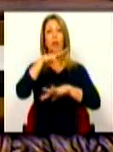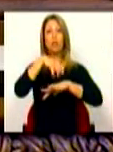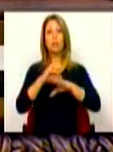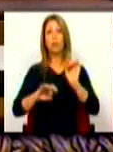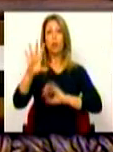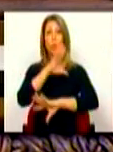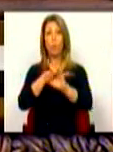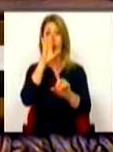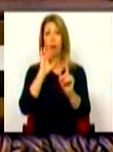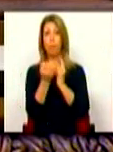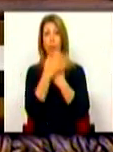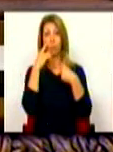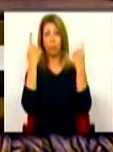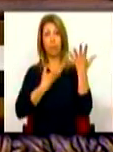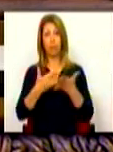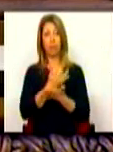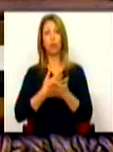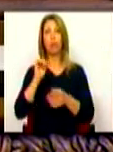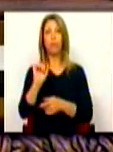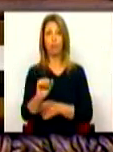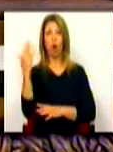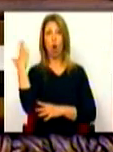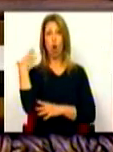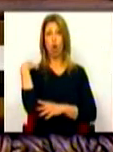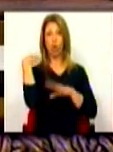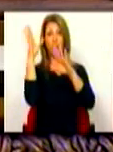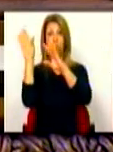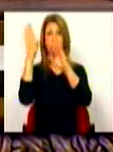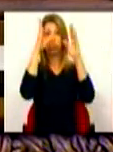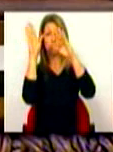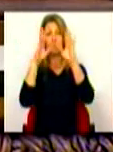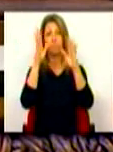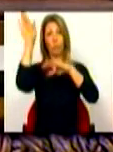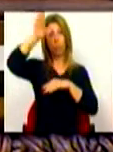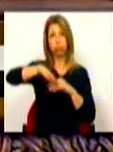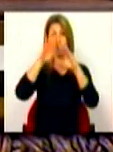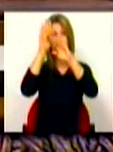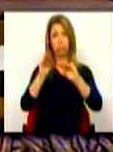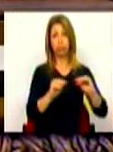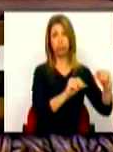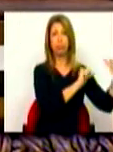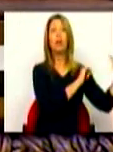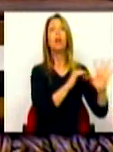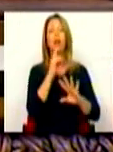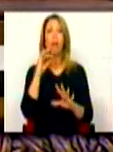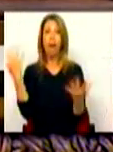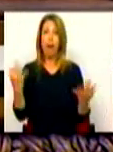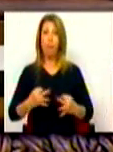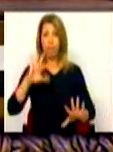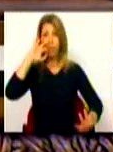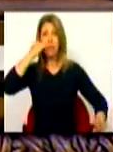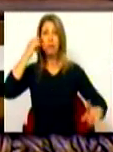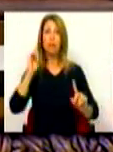Ambiente. A erosão costeira já provocou significativas perdas económicas, estragos ecológicos e